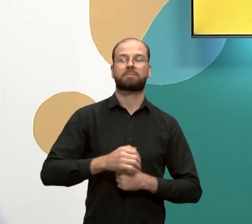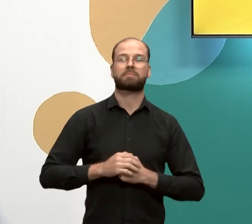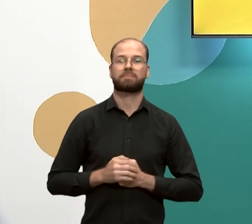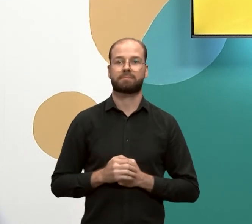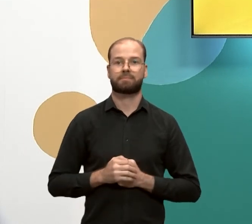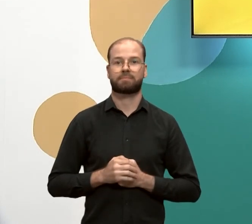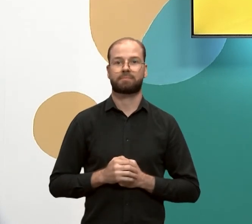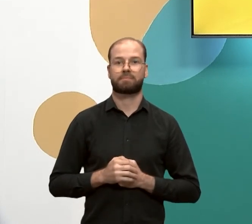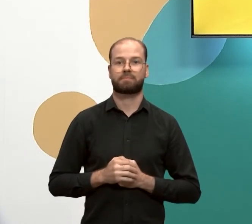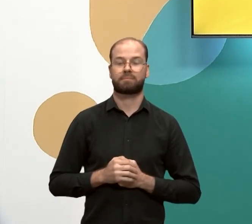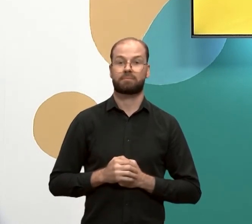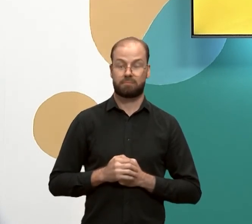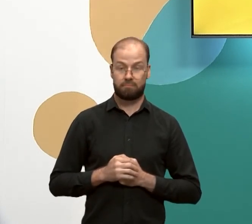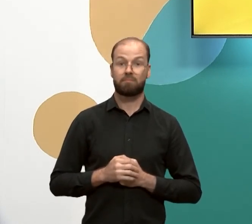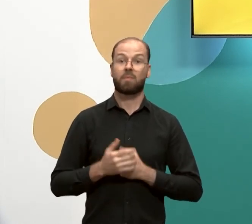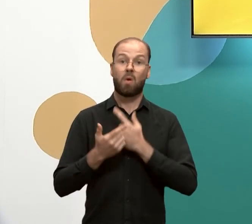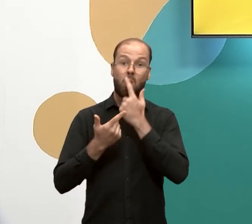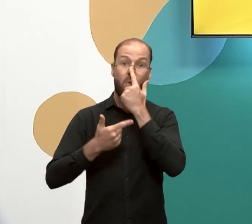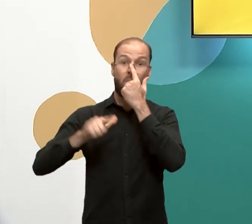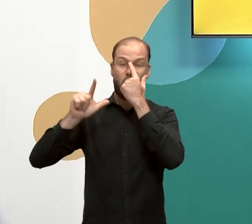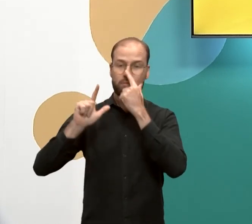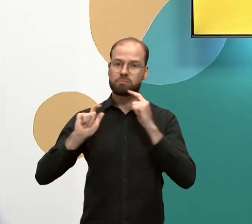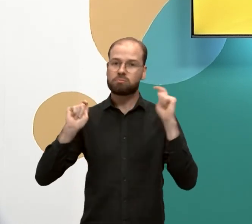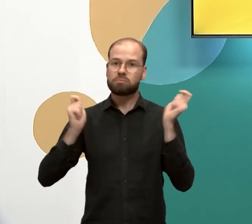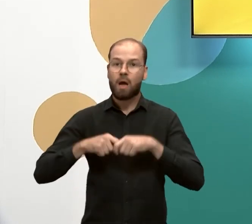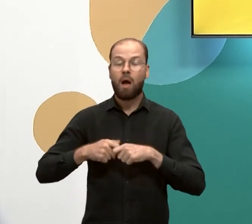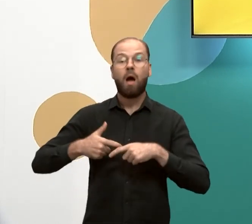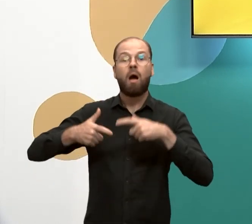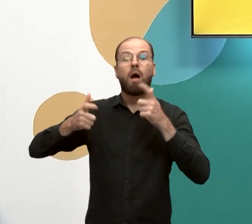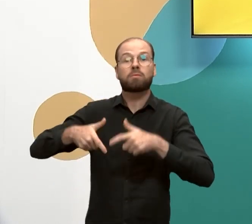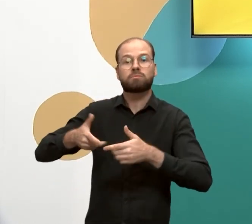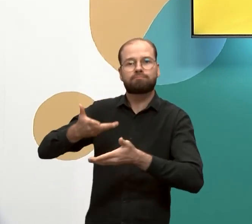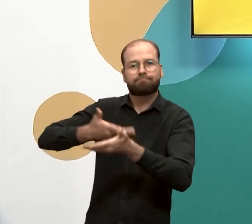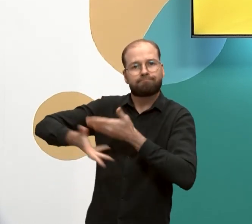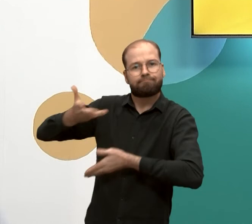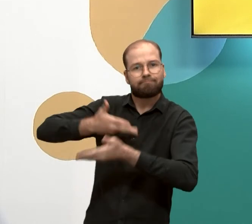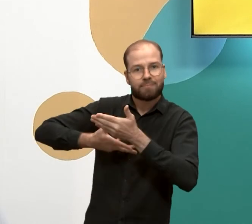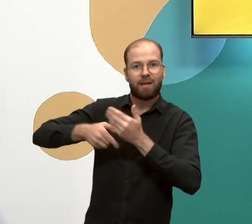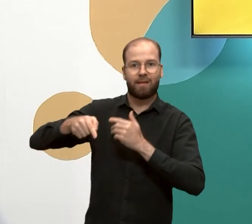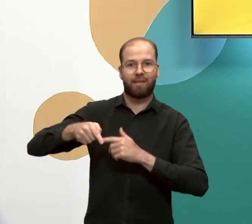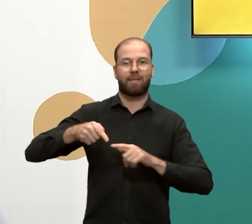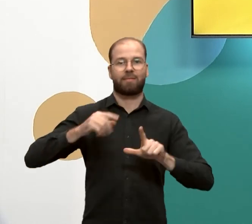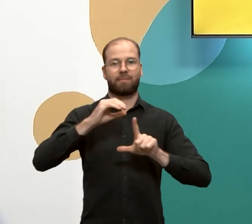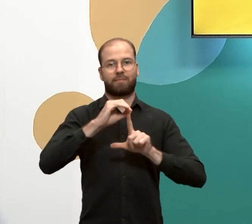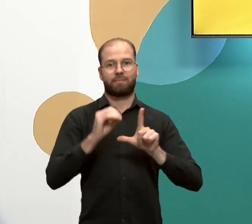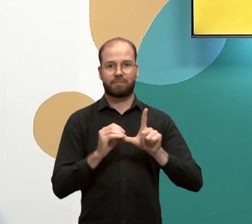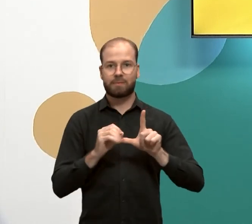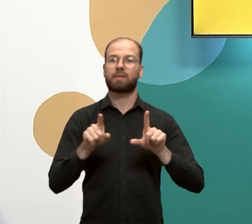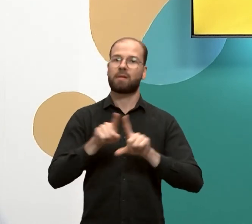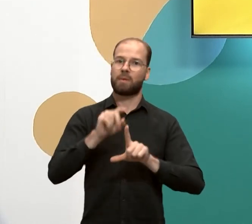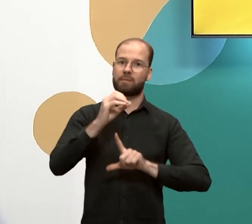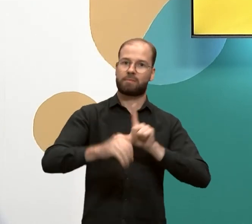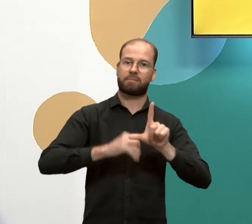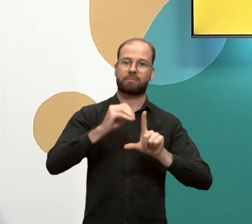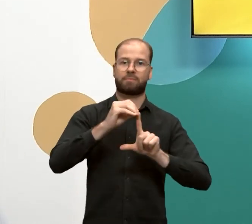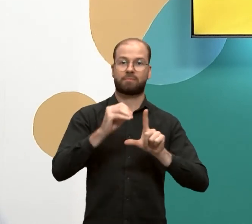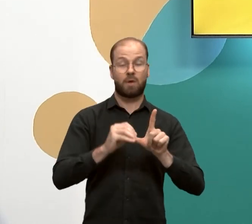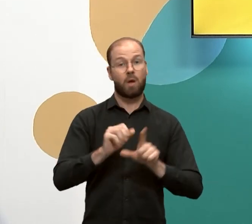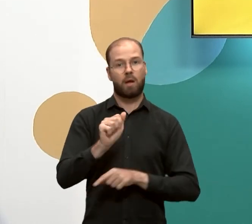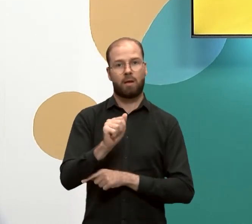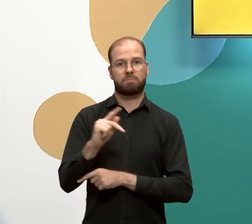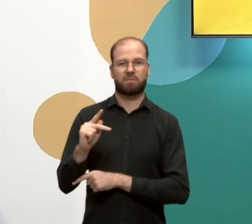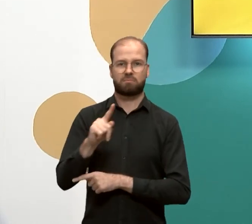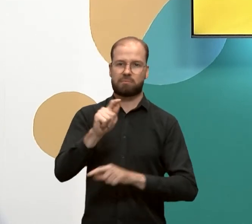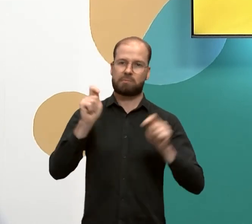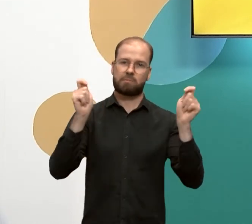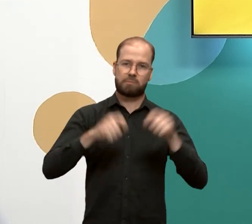62991811406. Outro local de interação com a TV UFG e o Mundo UFG é o nosso aplicativo, que você baixa